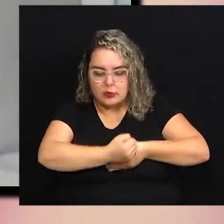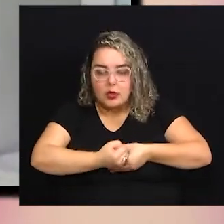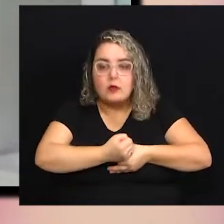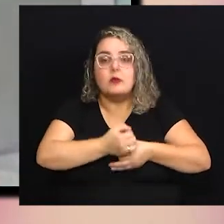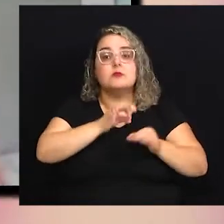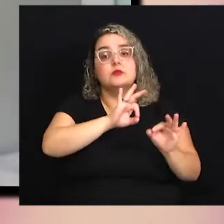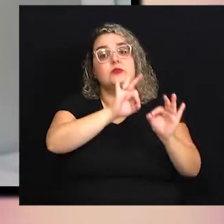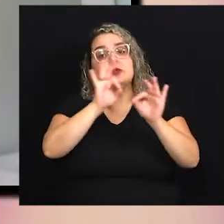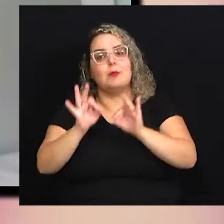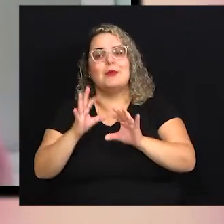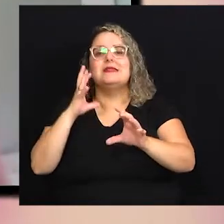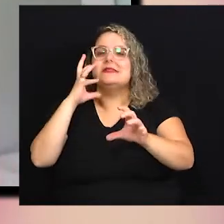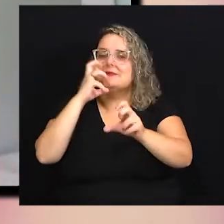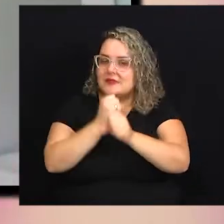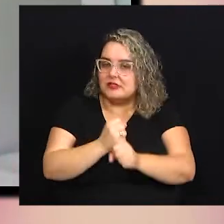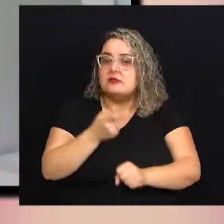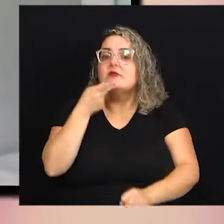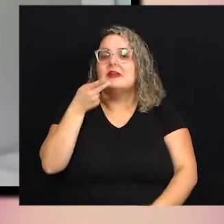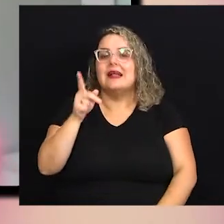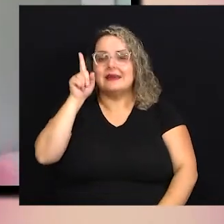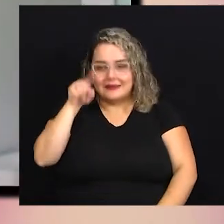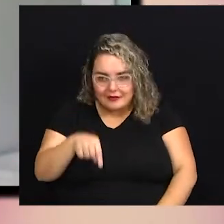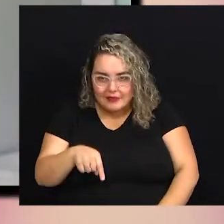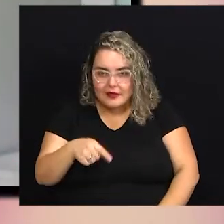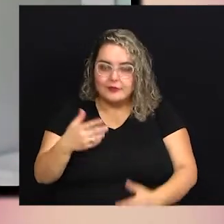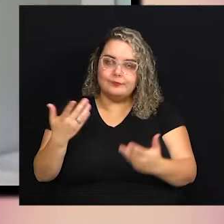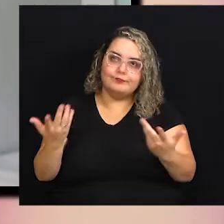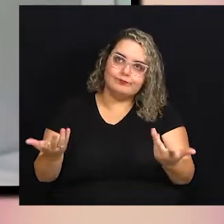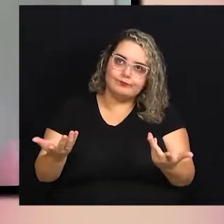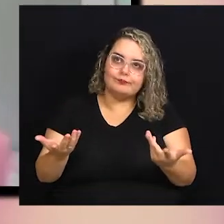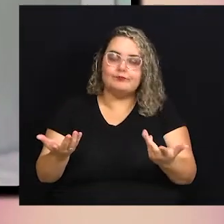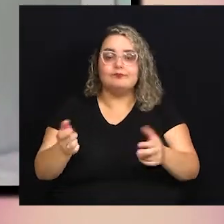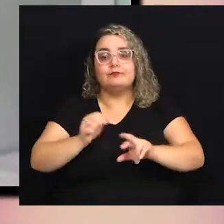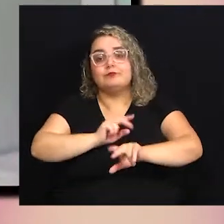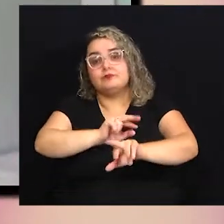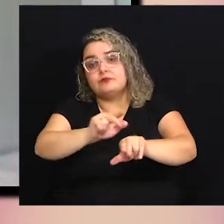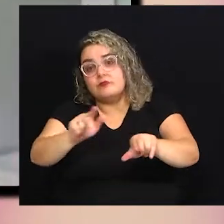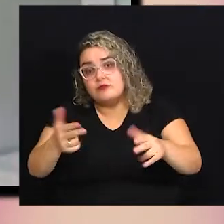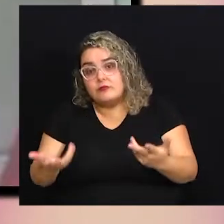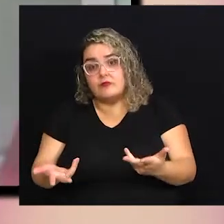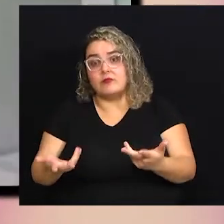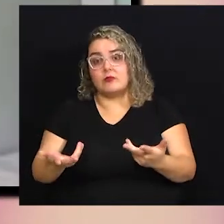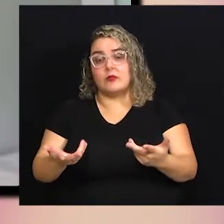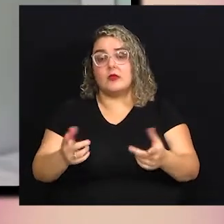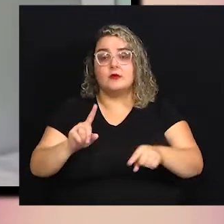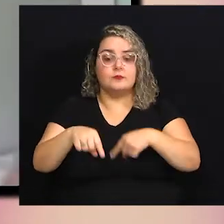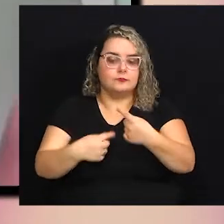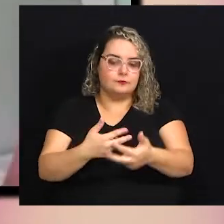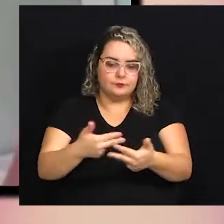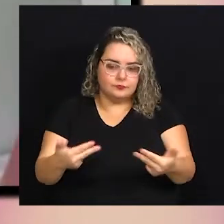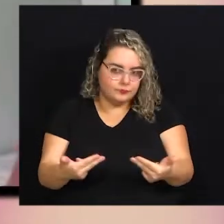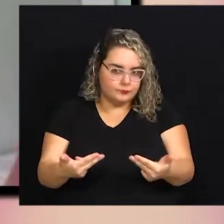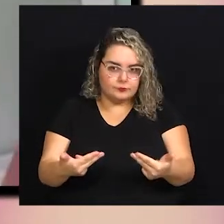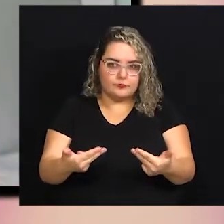ultrassom, vamos acompanhar, mas fechar, falar que é isso, implica em uma série de